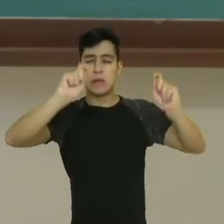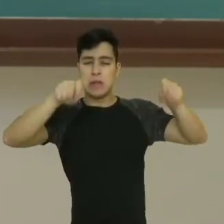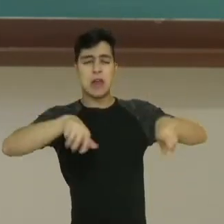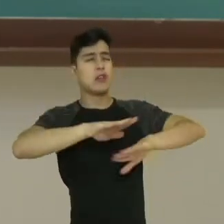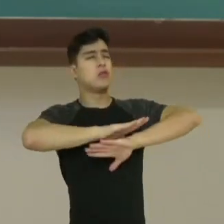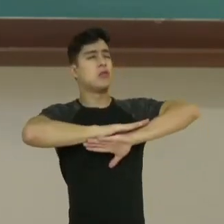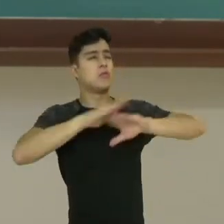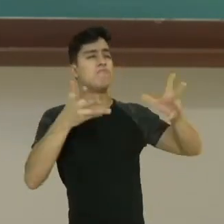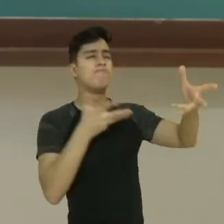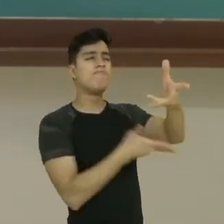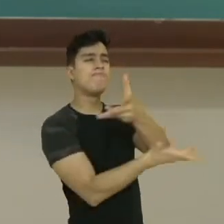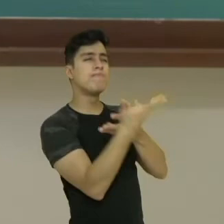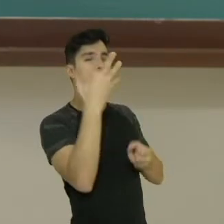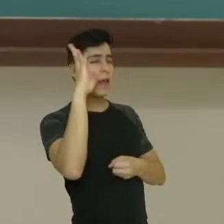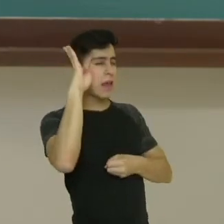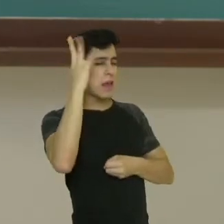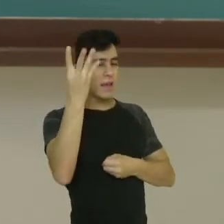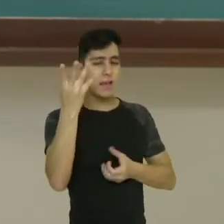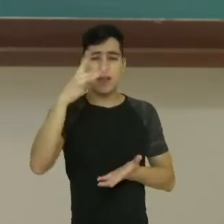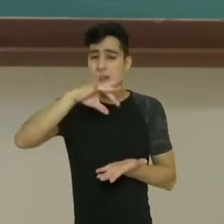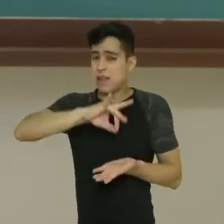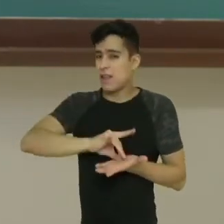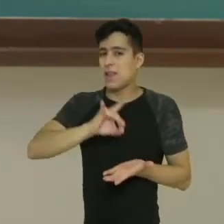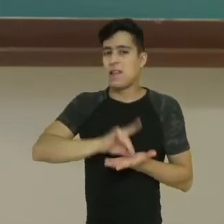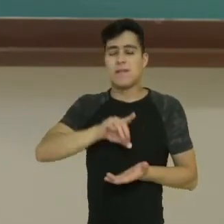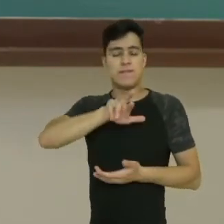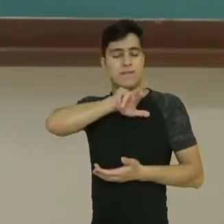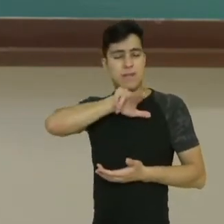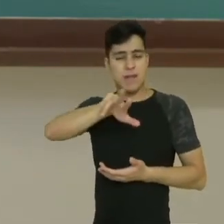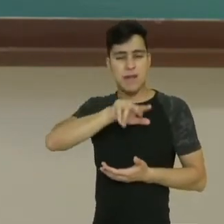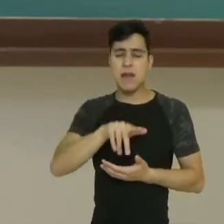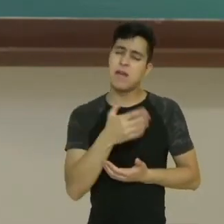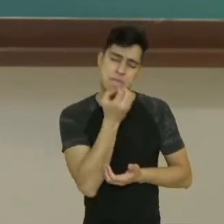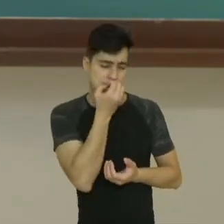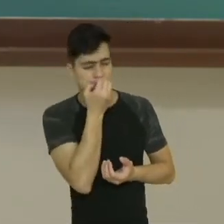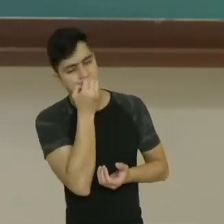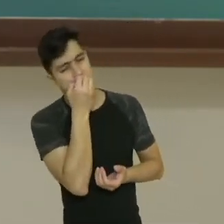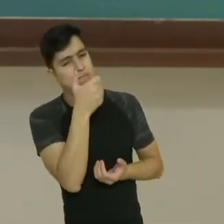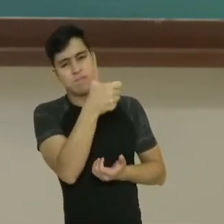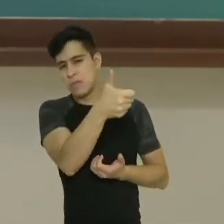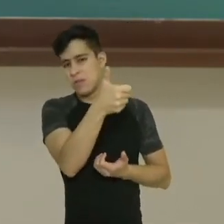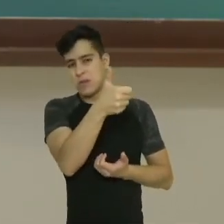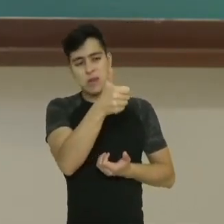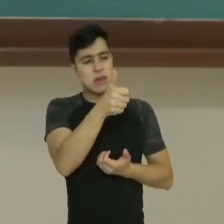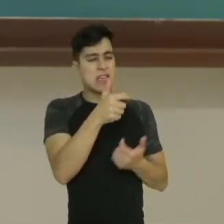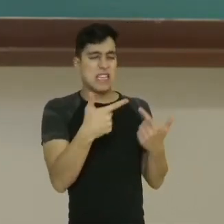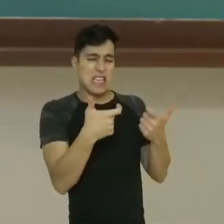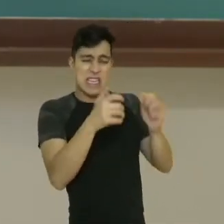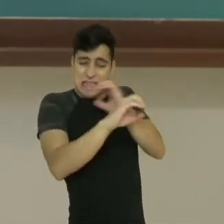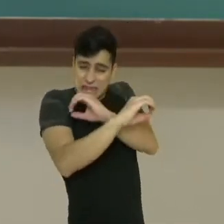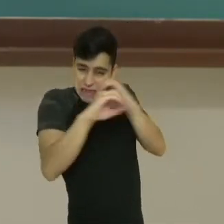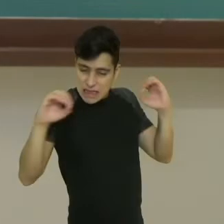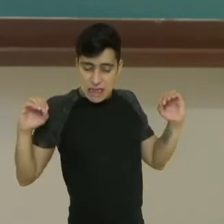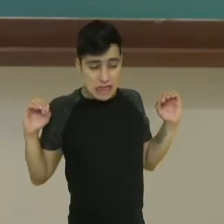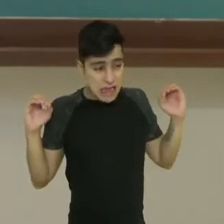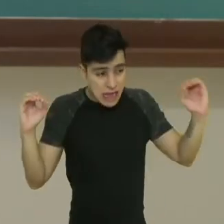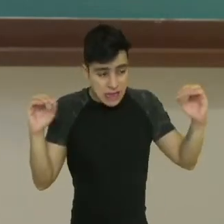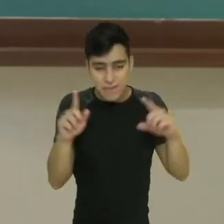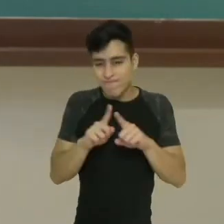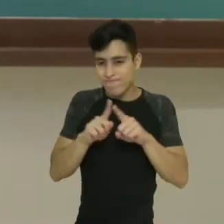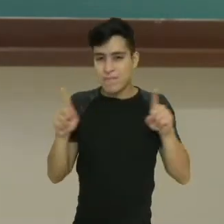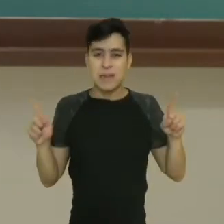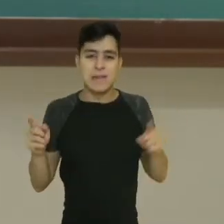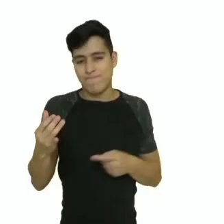tensões? Vamos ver aqui que, na verdade, não, né? Seria bom se não tivessem as guerras, mas elas